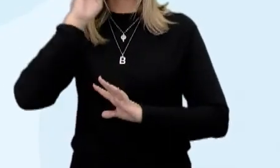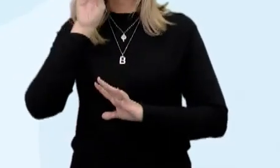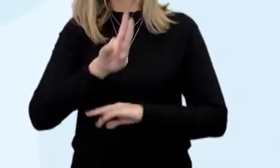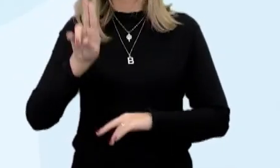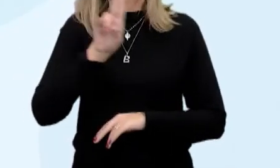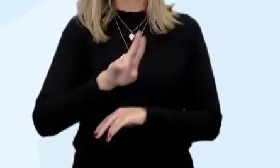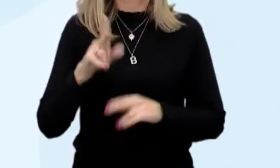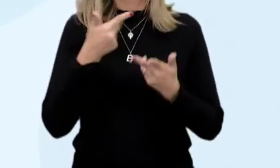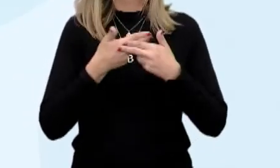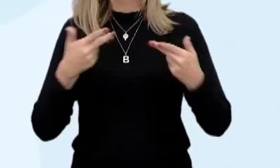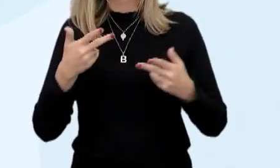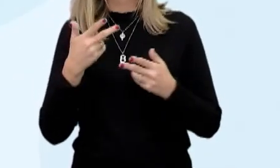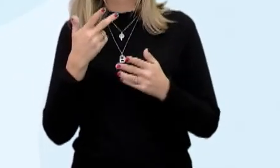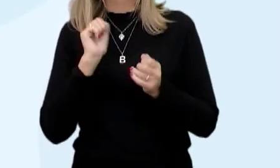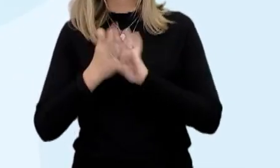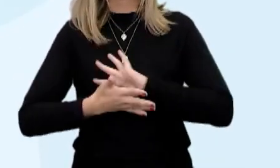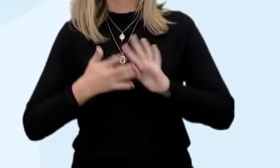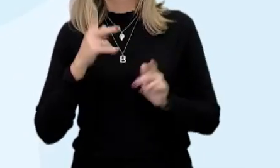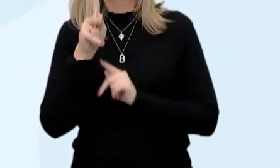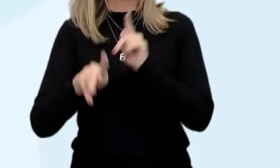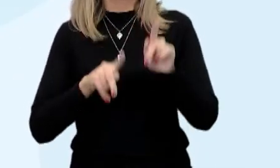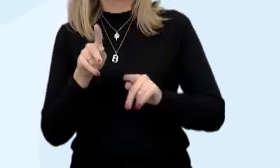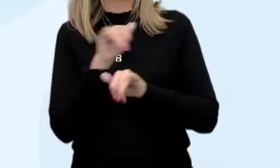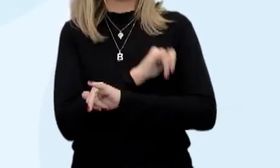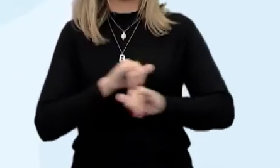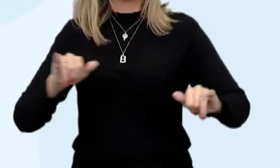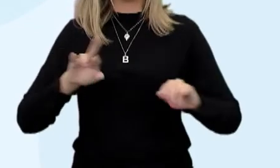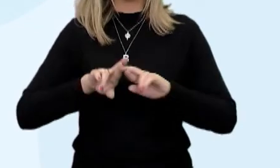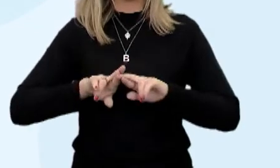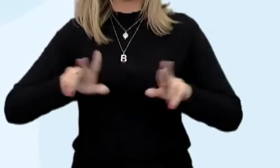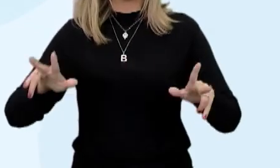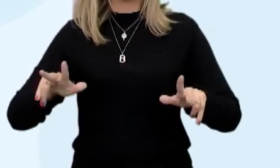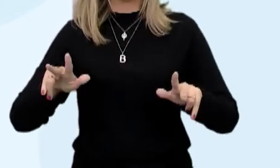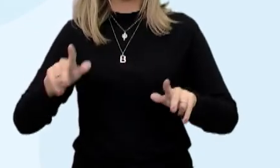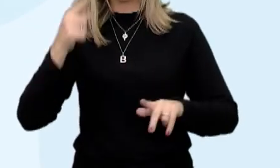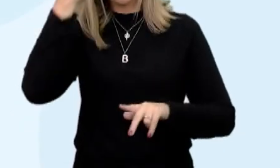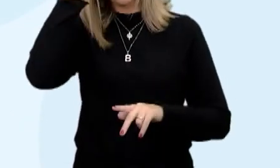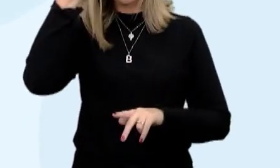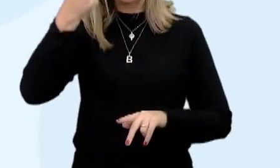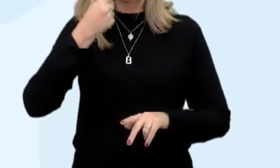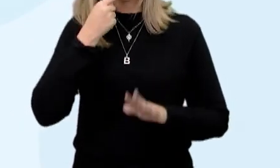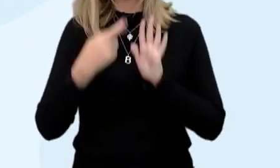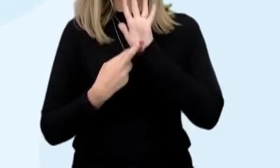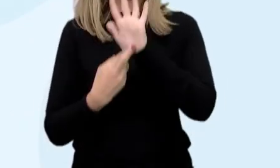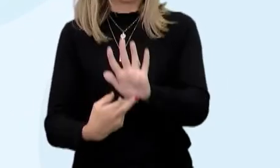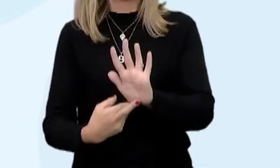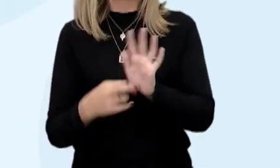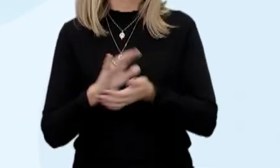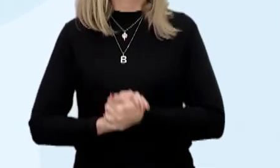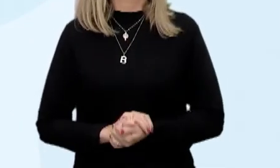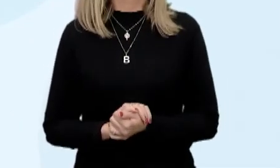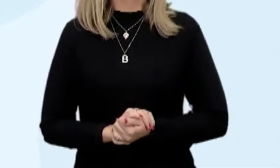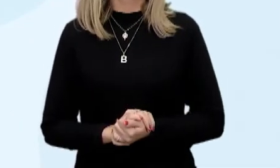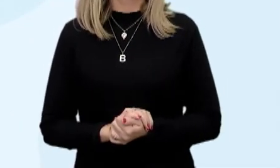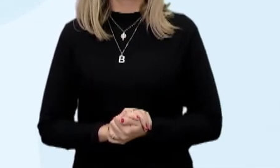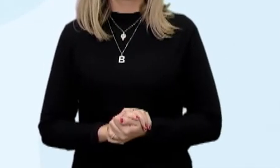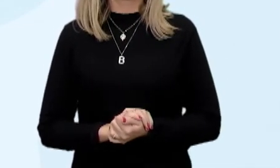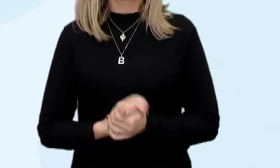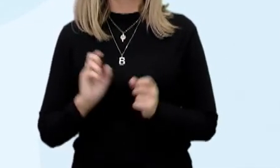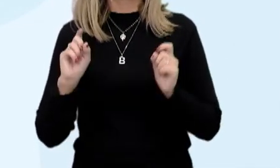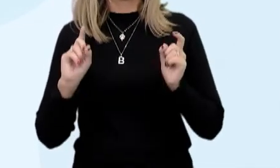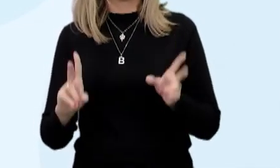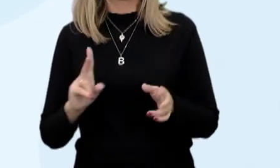uso de persuasão e ações publicitárias pensando na diferença entre representação e representatividade,